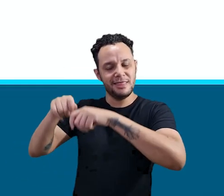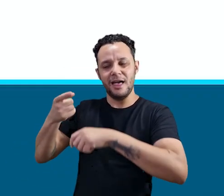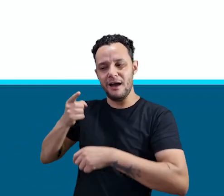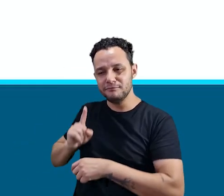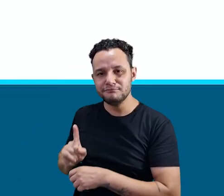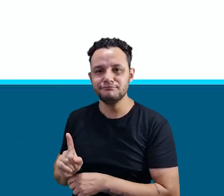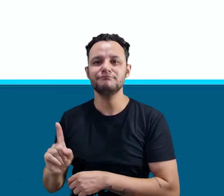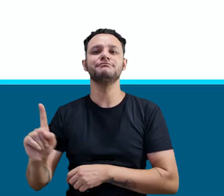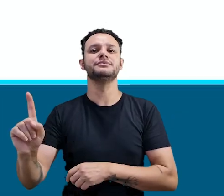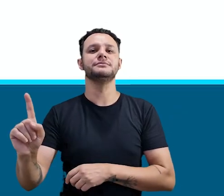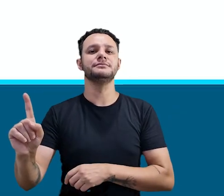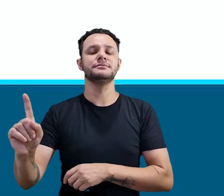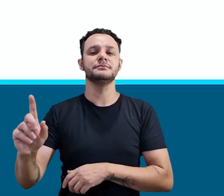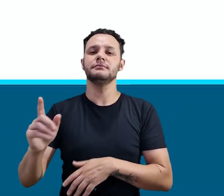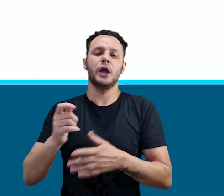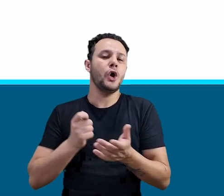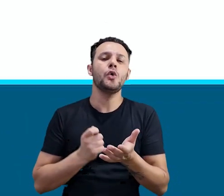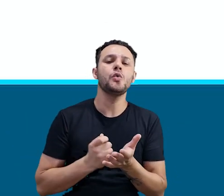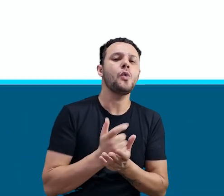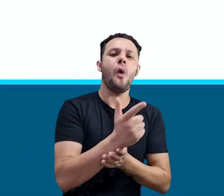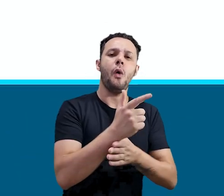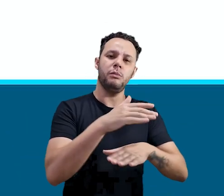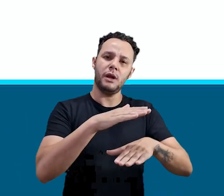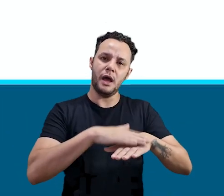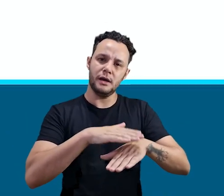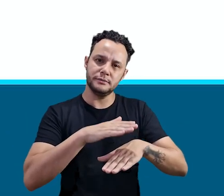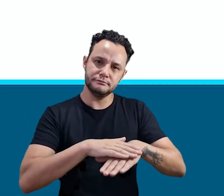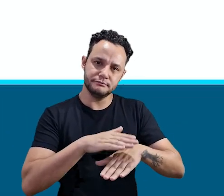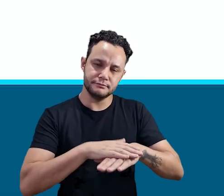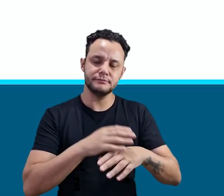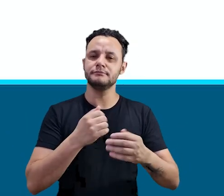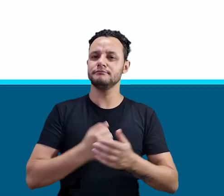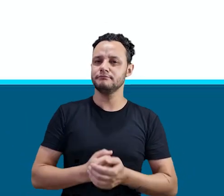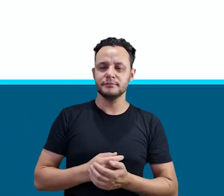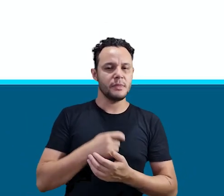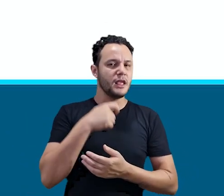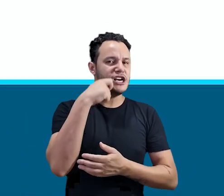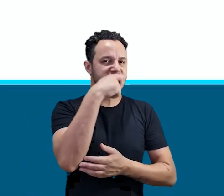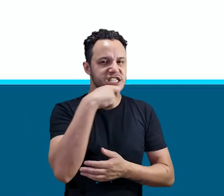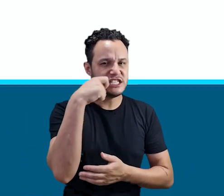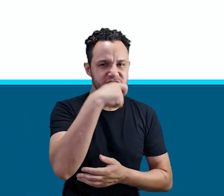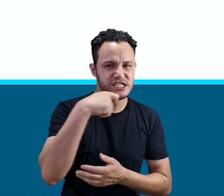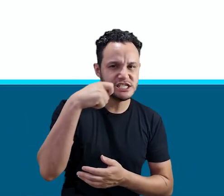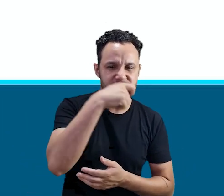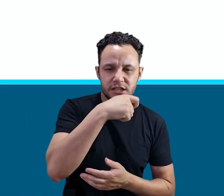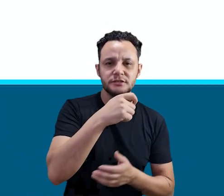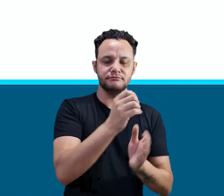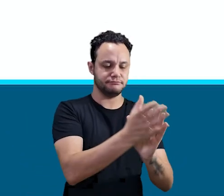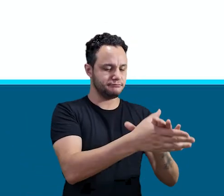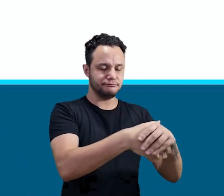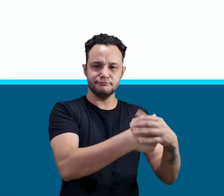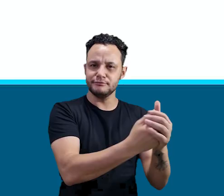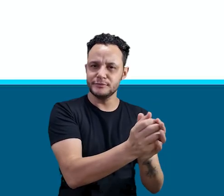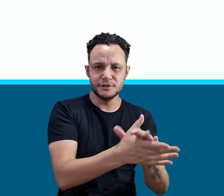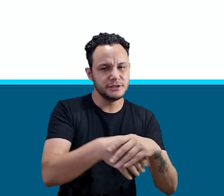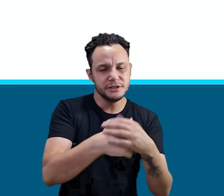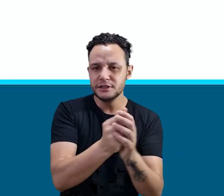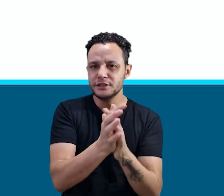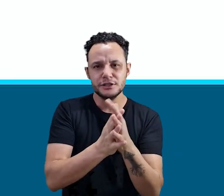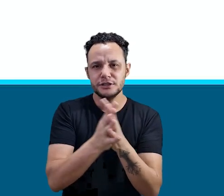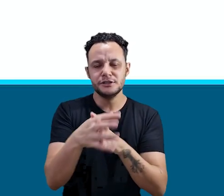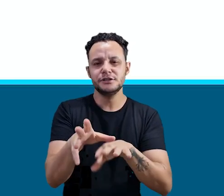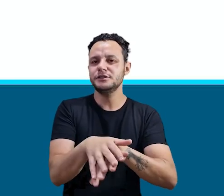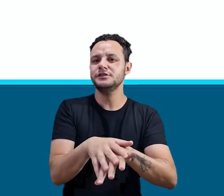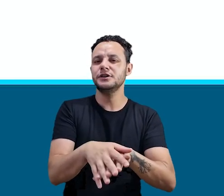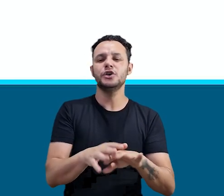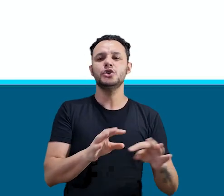autonomia, conseguir fazer uma pequena compra com autonomia, conseguir escovar os dentes, conseguir lavar as